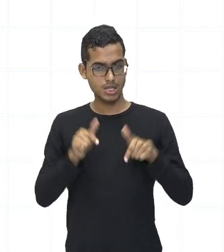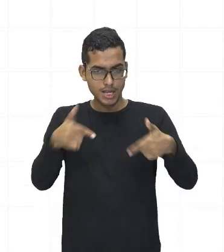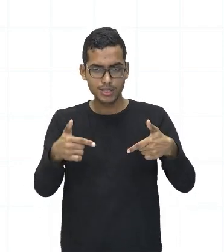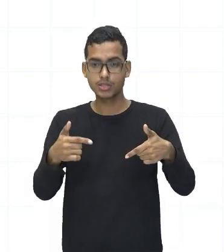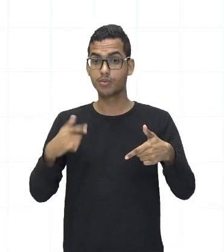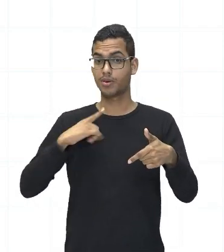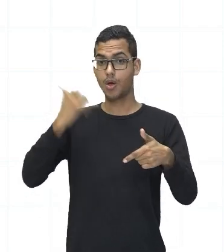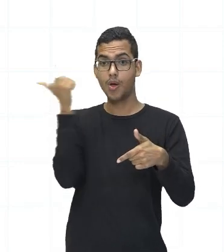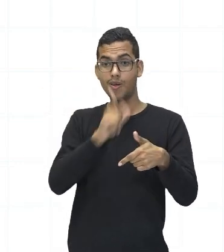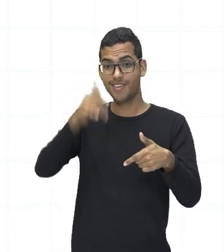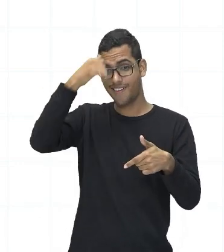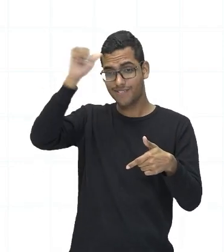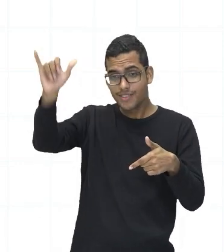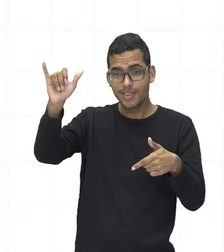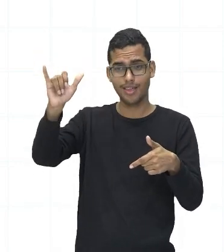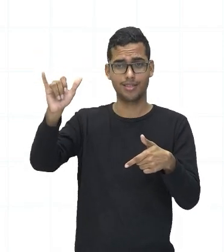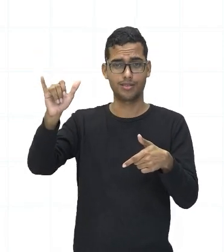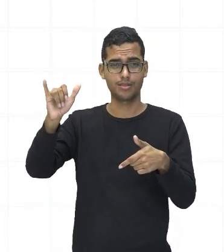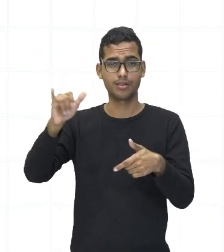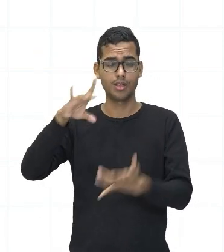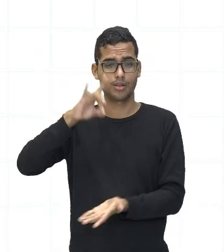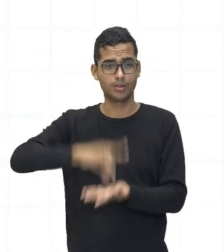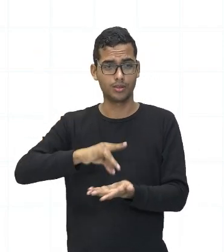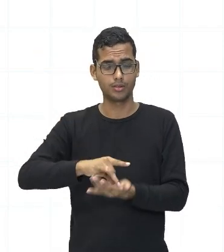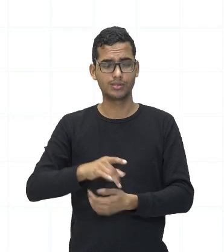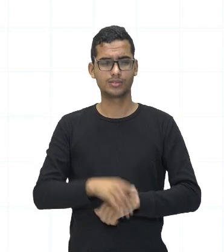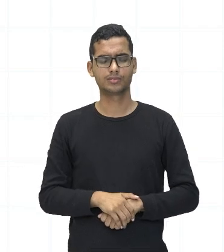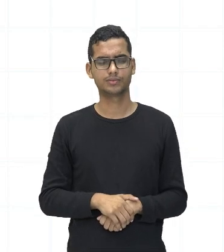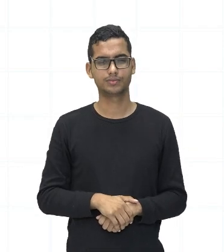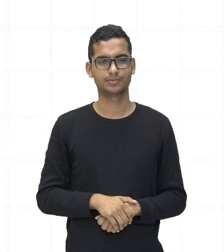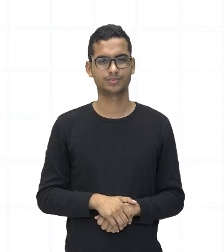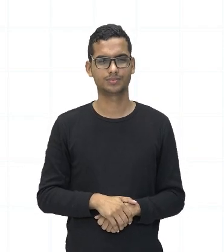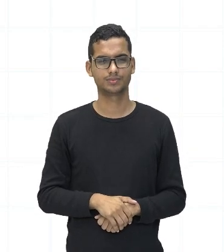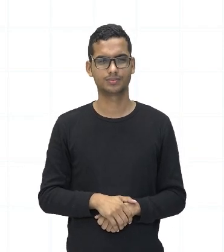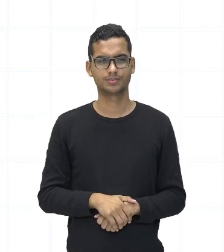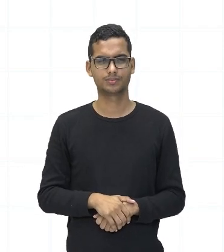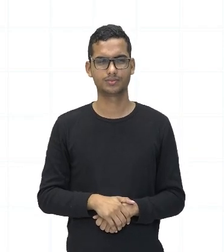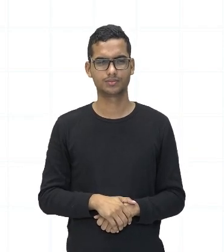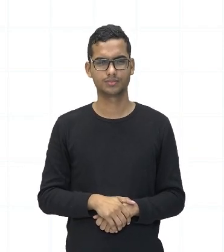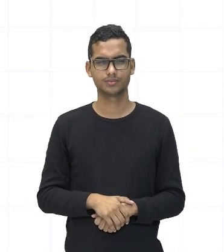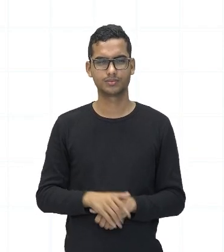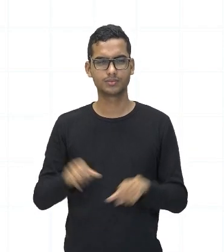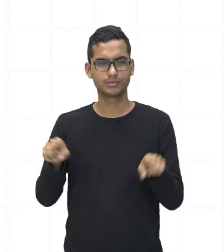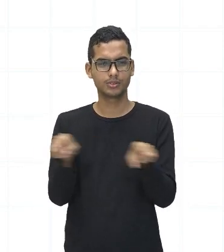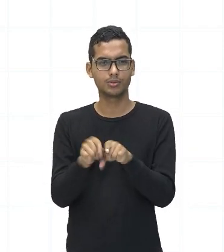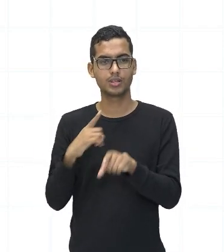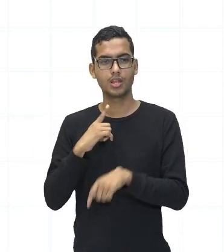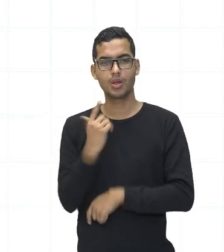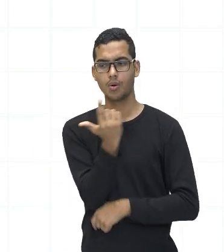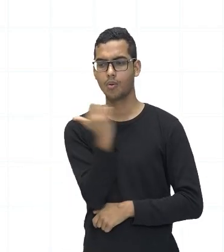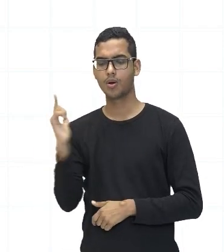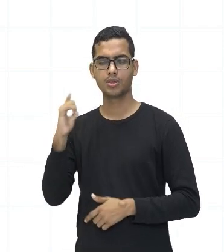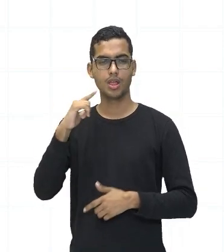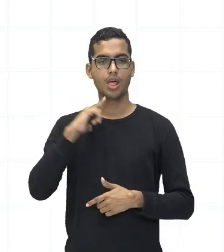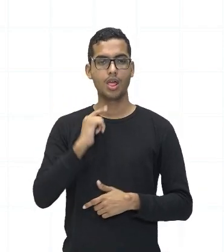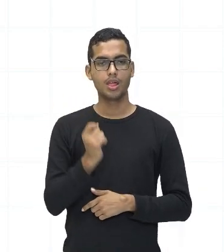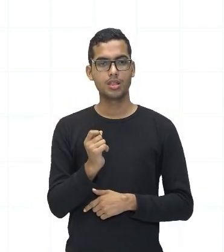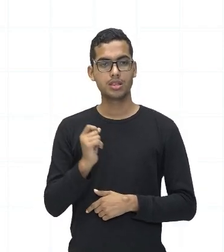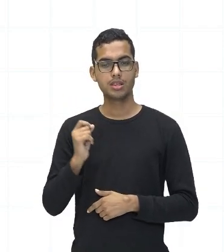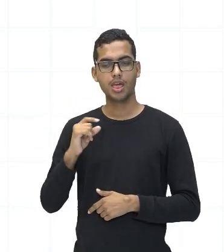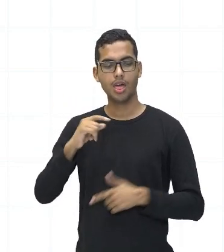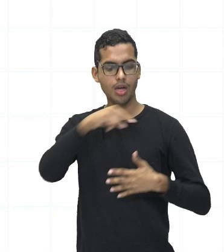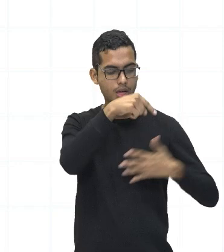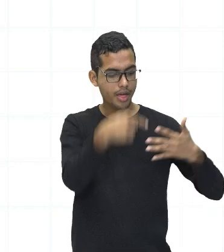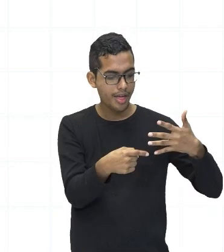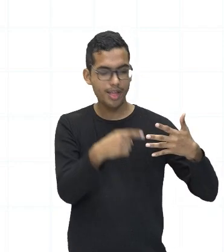evitar? Seguindo adiante, nós temos então, por fim, um elemento não verbal, né? Porque todos esses elementos que nós analisamos